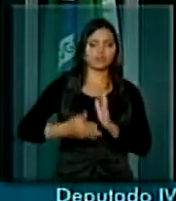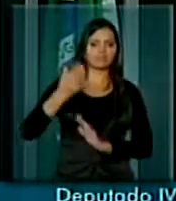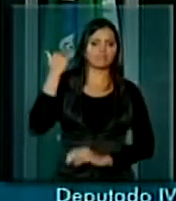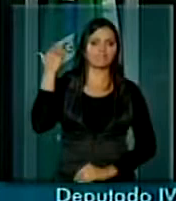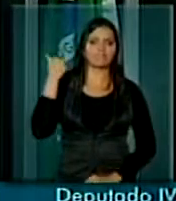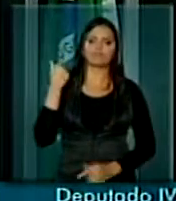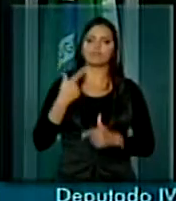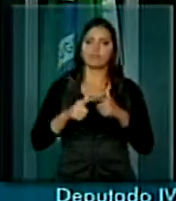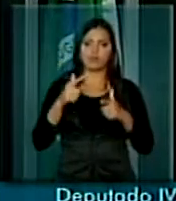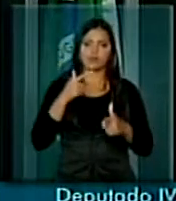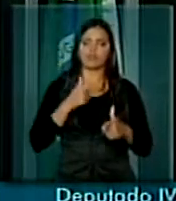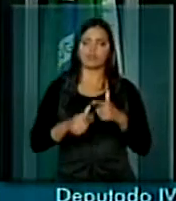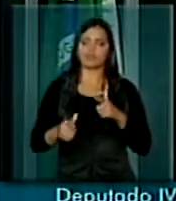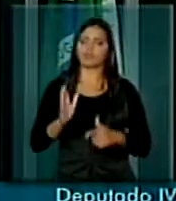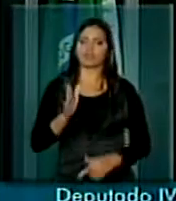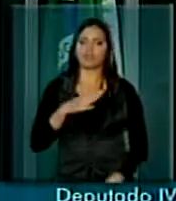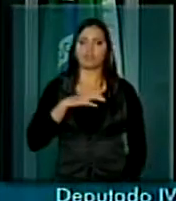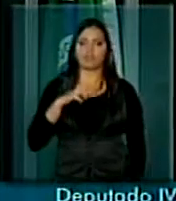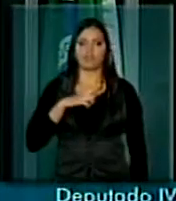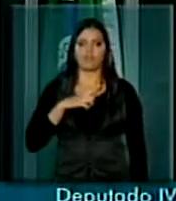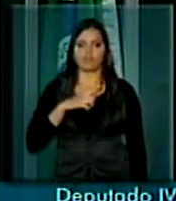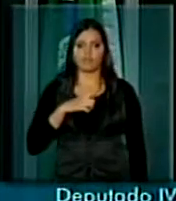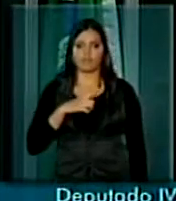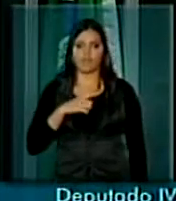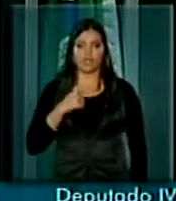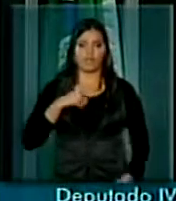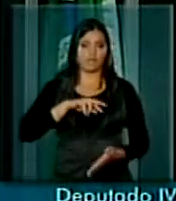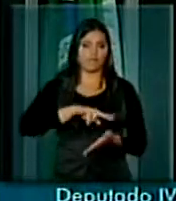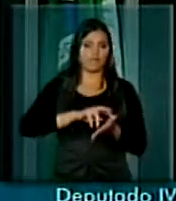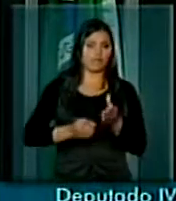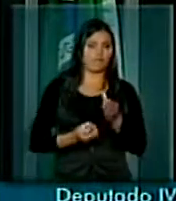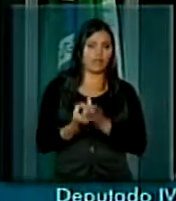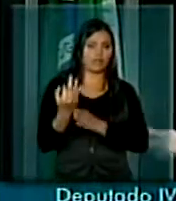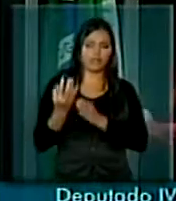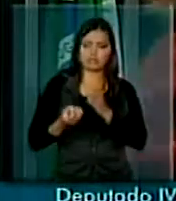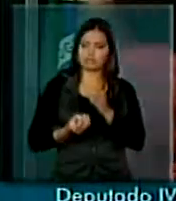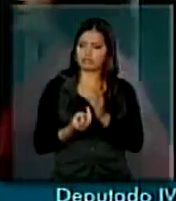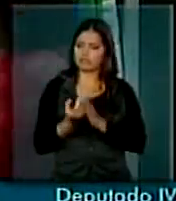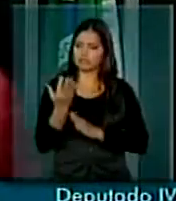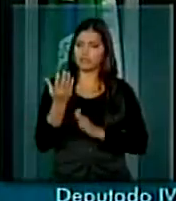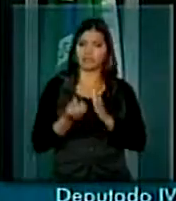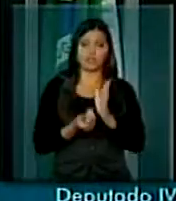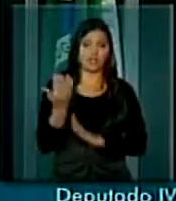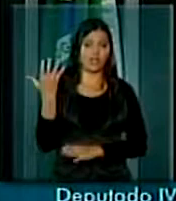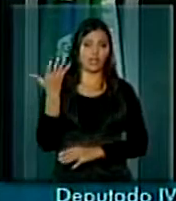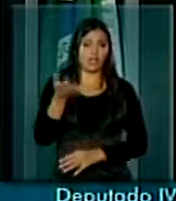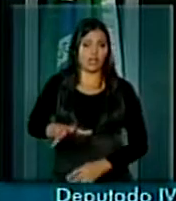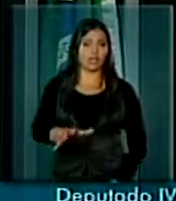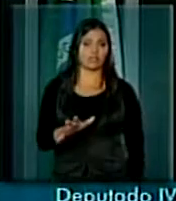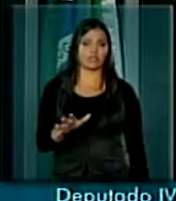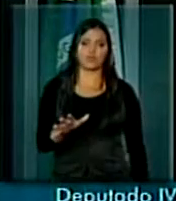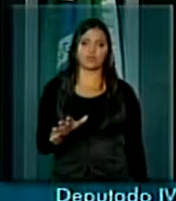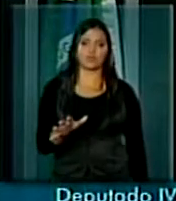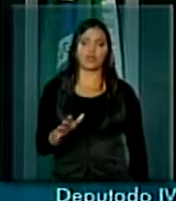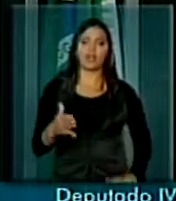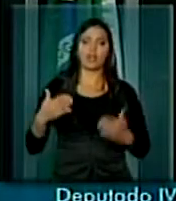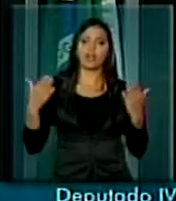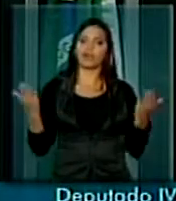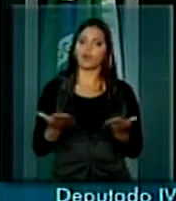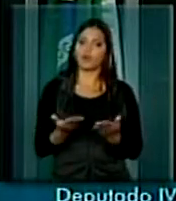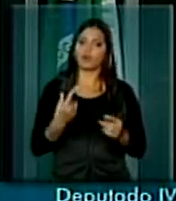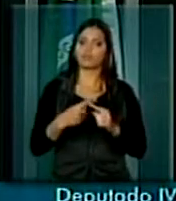e polêmico, né, que foi várias vezes rejeitado. Agora,